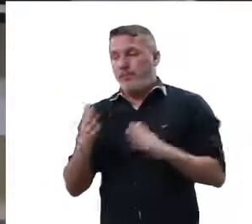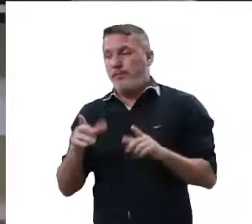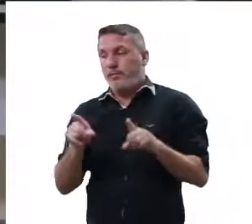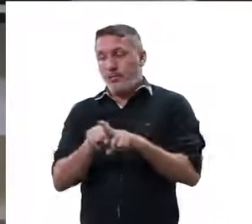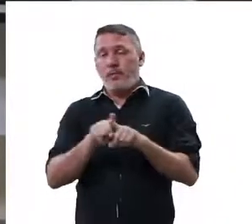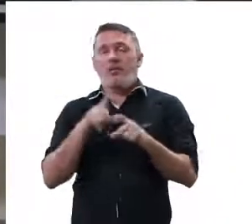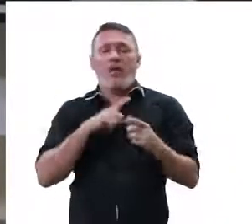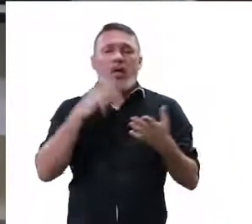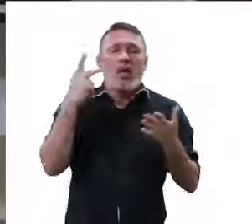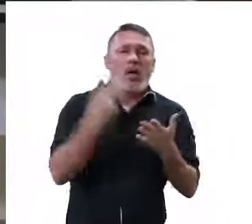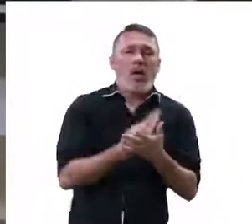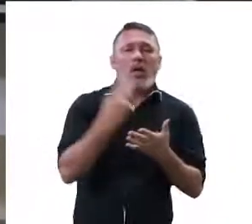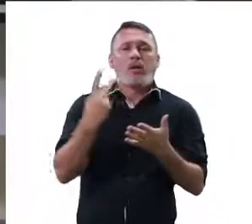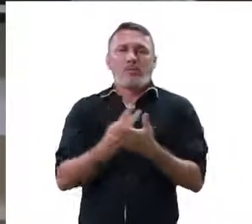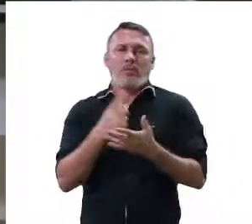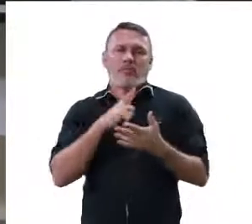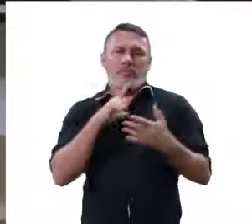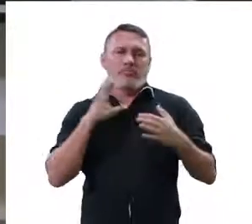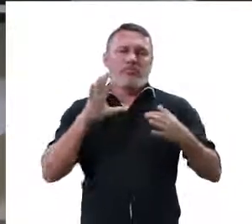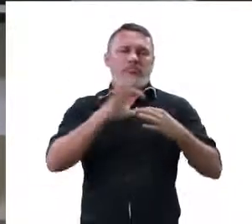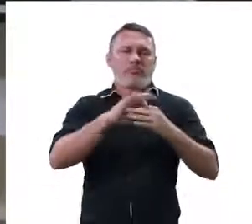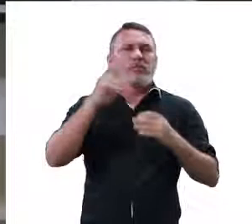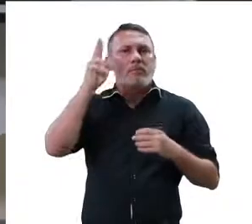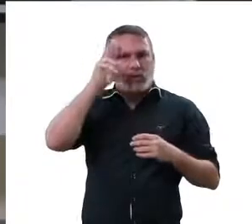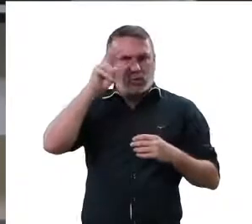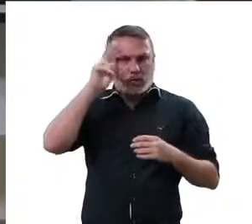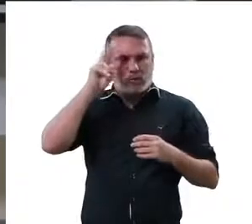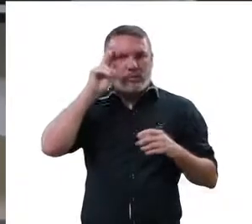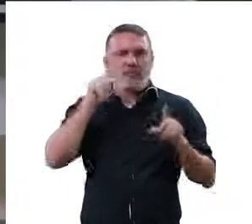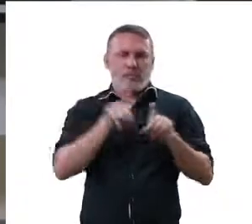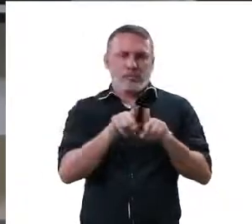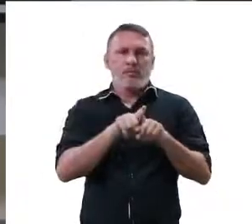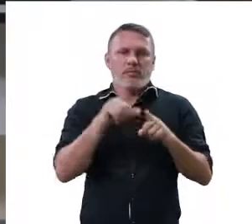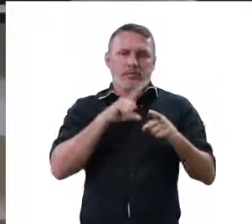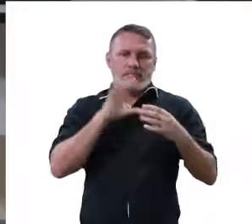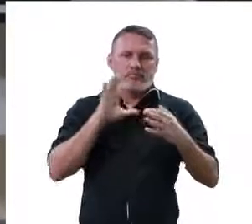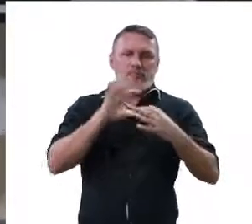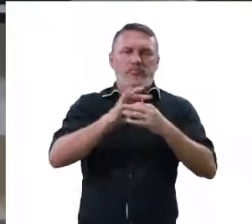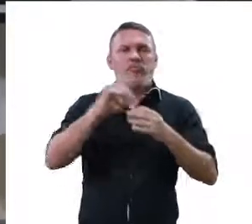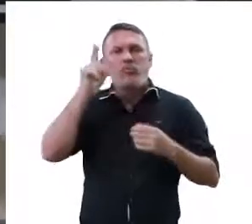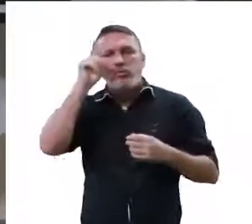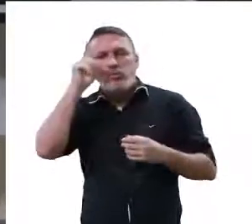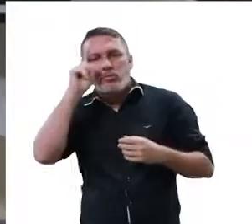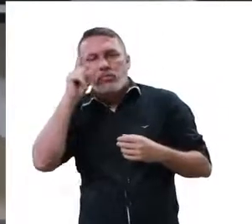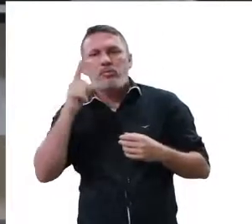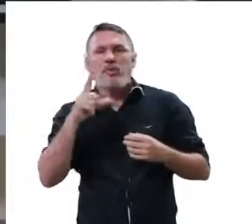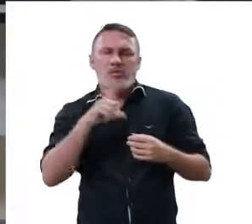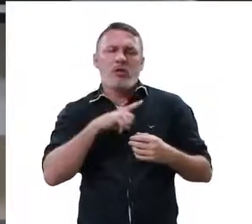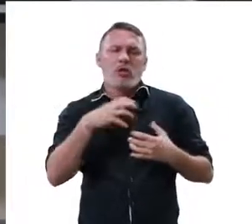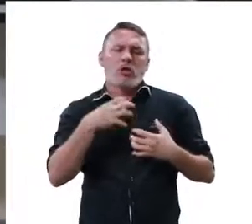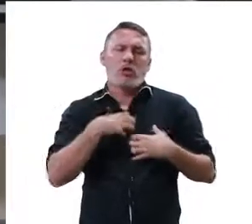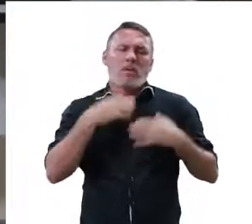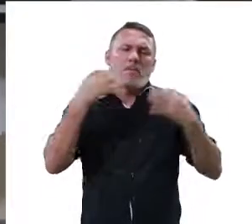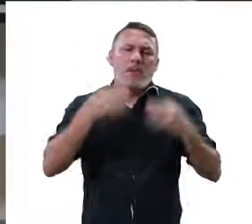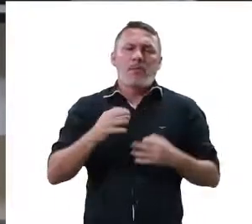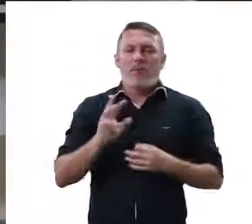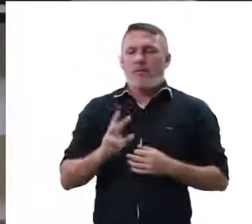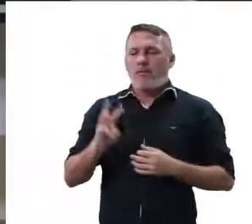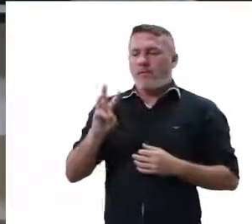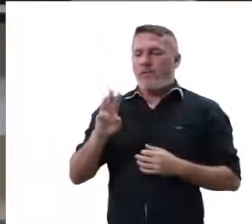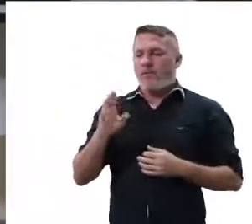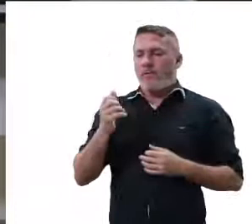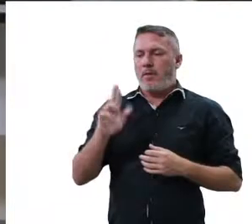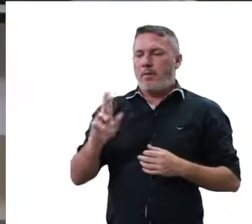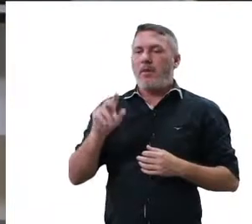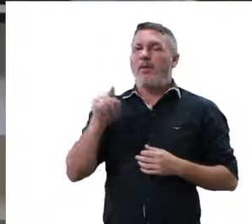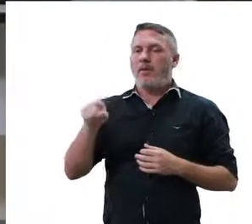hábitos também estão ligados a essa questão histórica, então isso também está ligado a esse cotidiano, tem a ver muito.